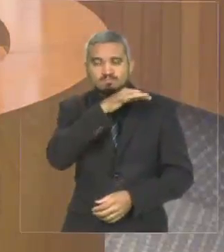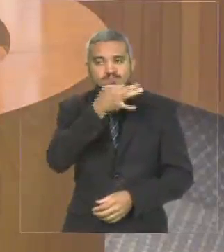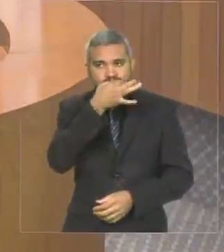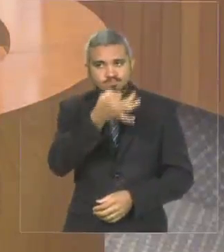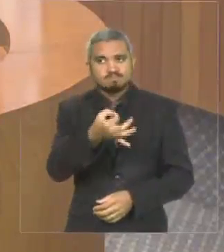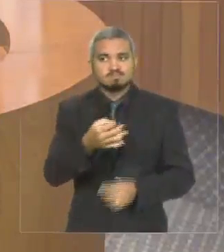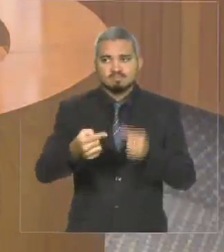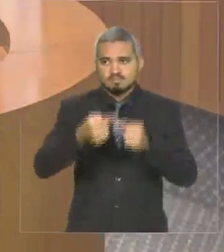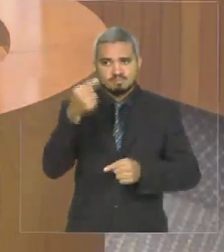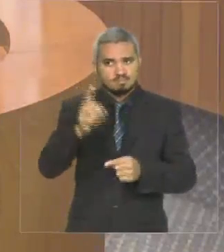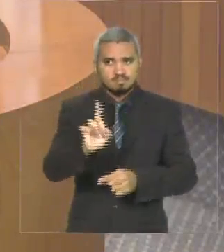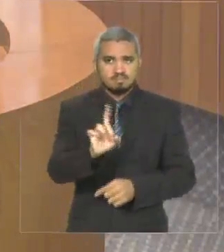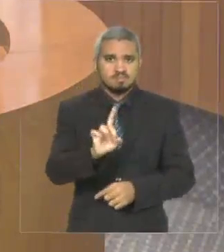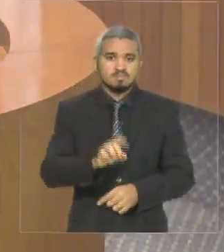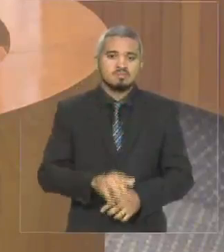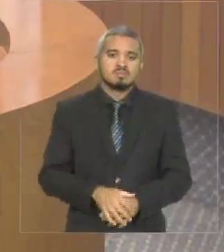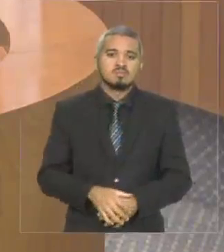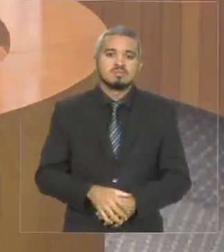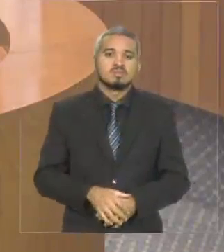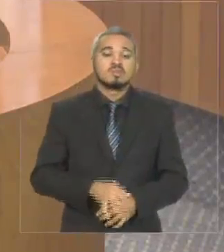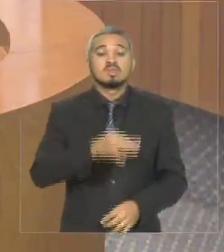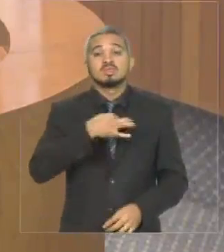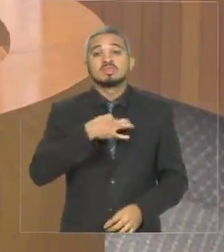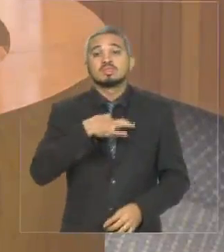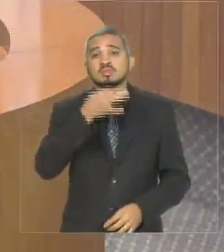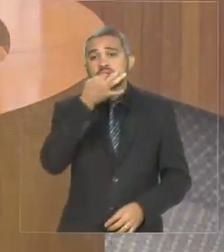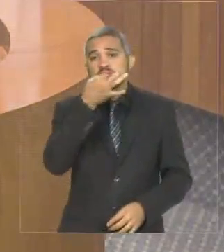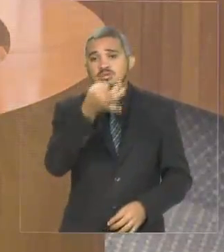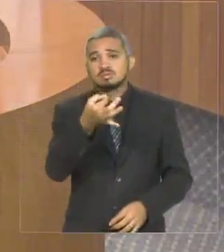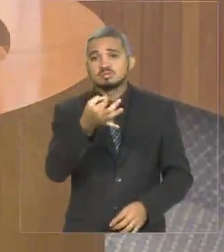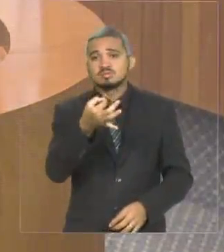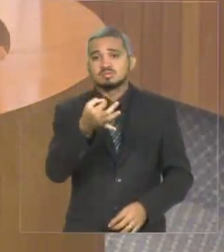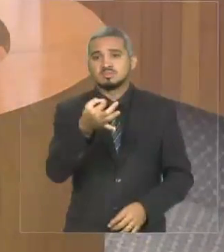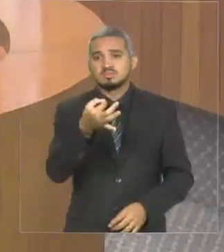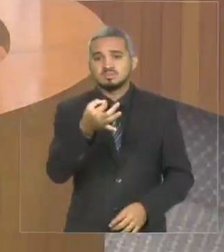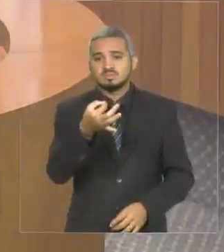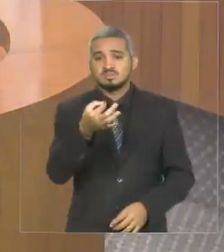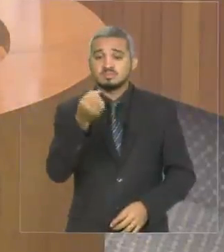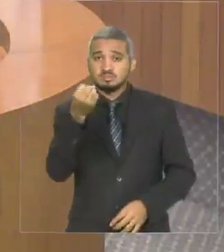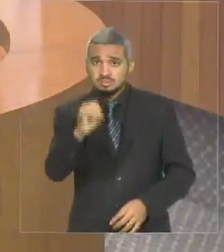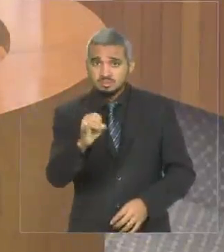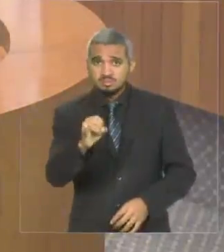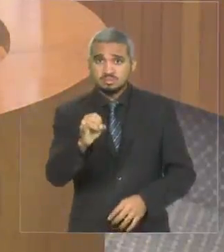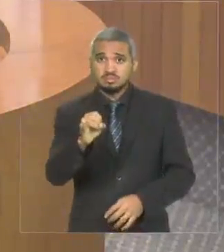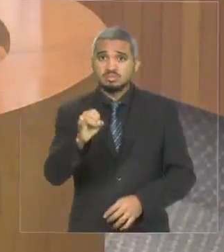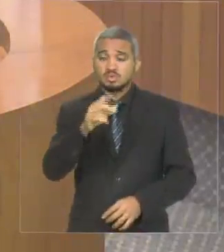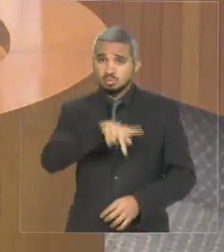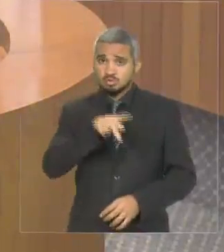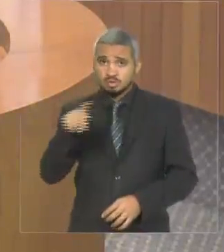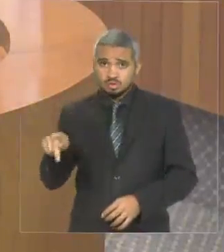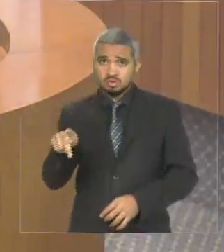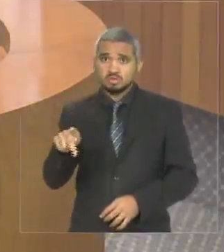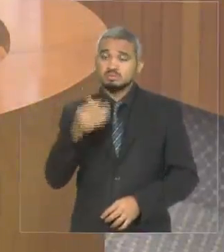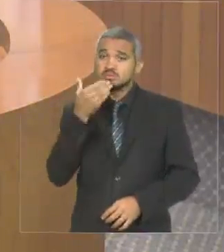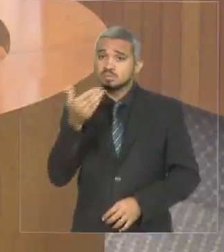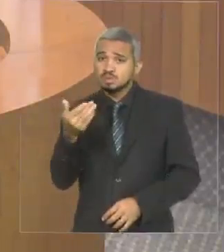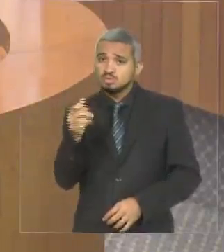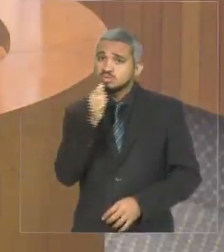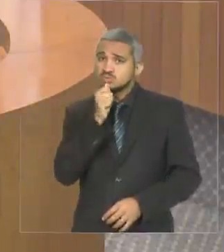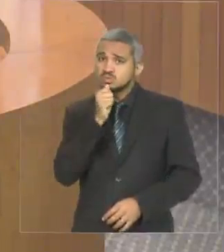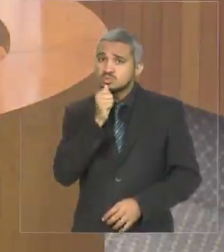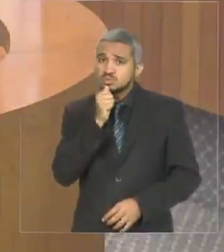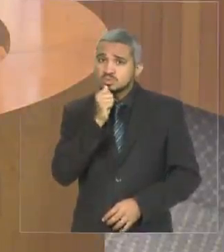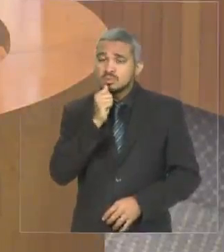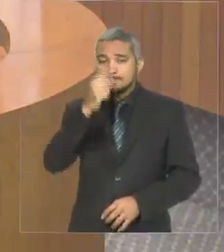como foi a minha sugestão, se caso não seja a pedido, mas pelo menos com o consentimento do professor, ele não pode